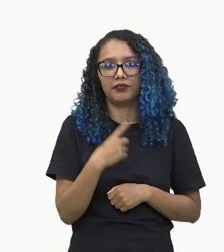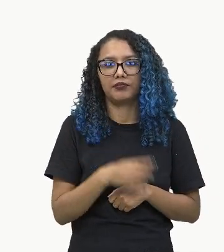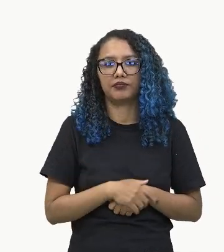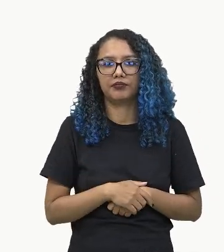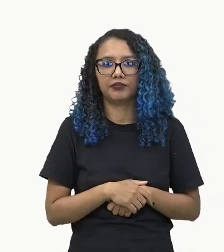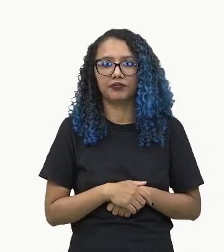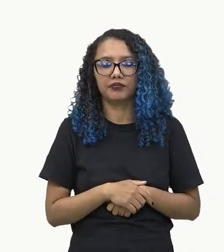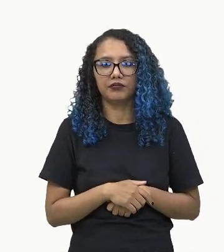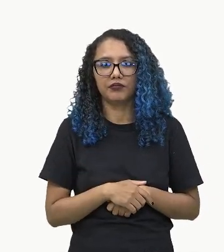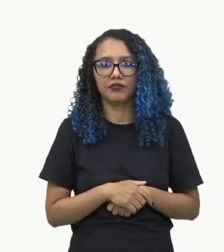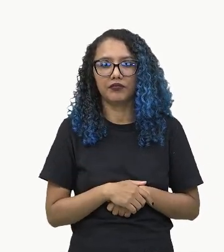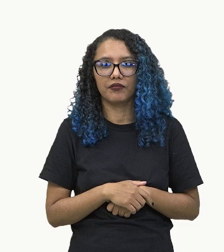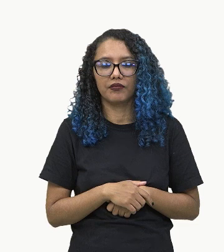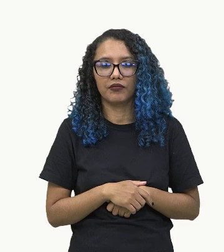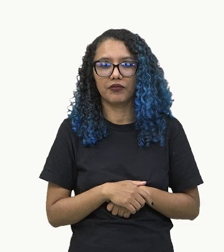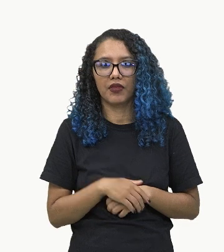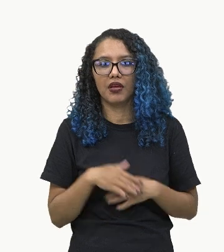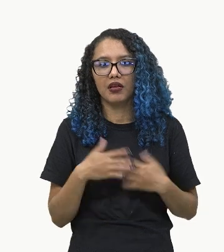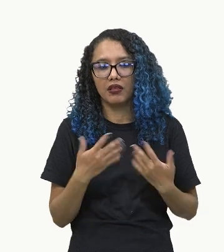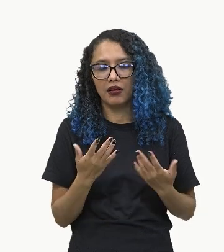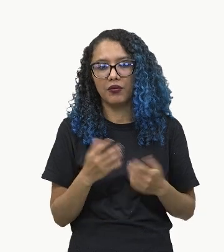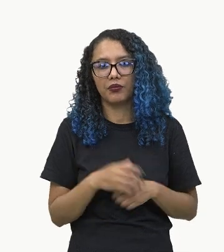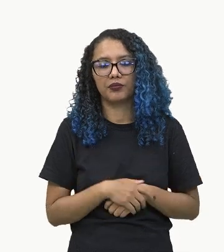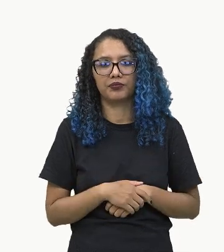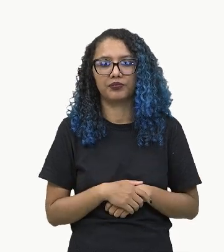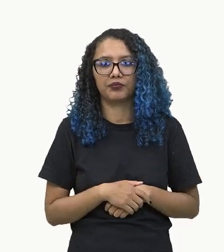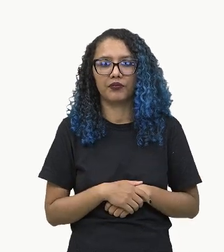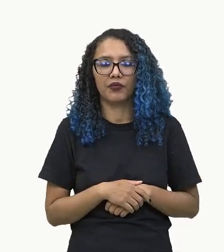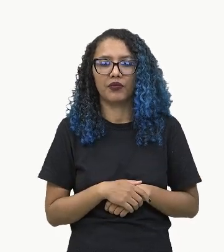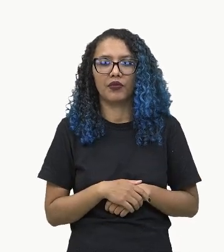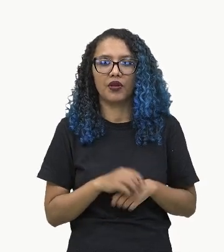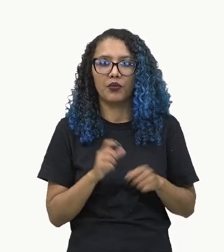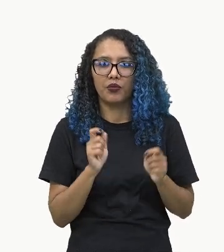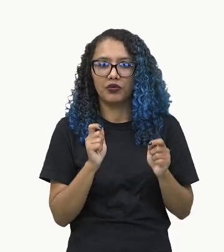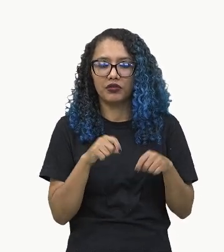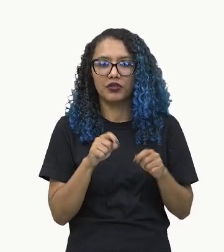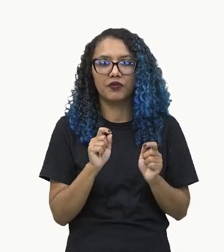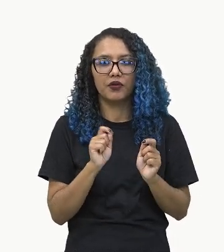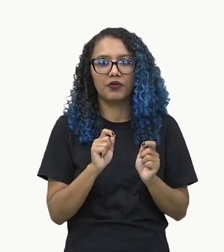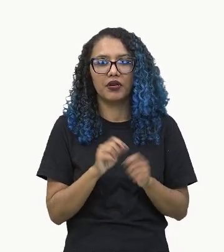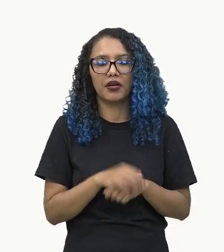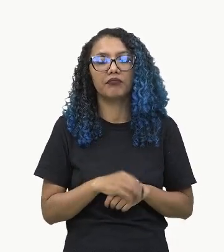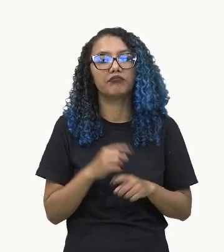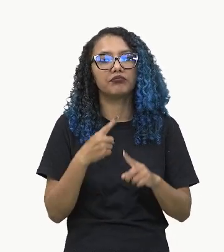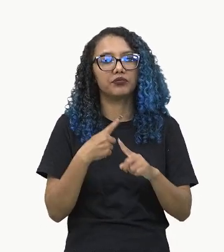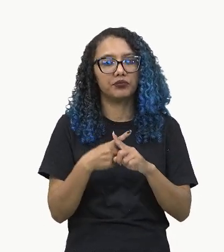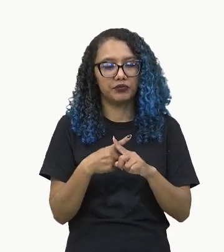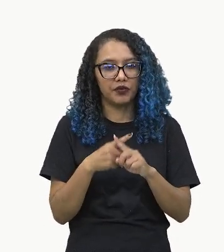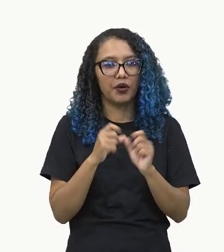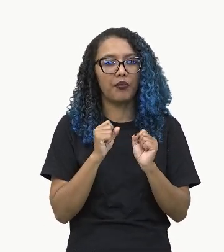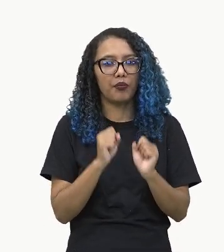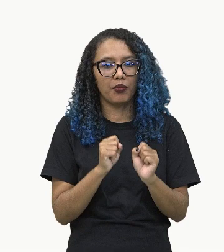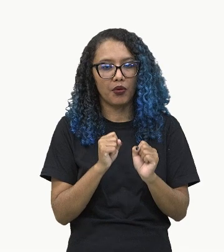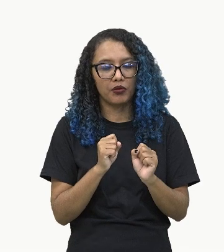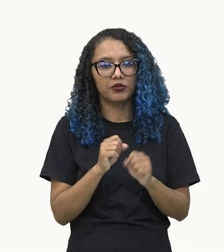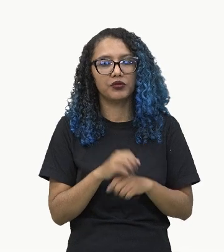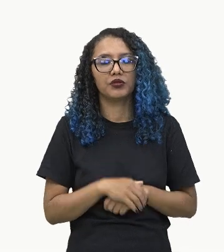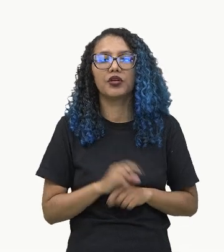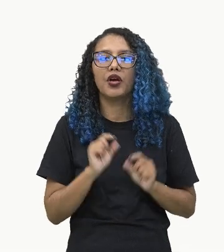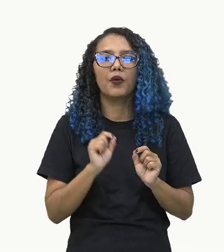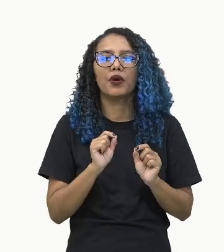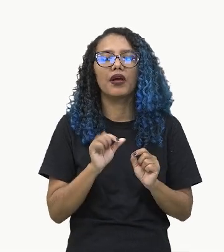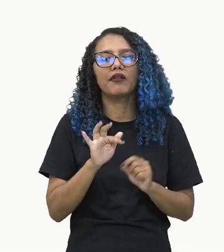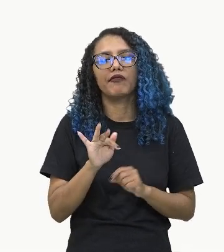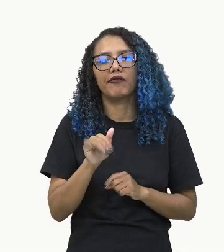e desses dois quadrados, então, a gente pode fazer, né, na forma de multiplicação, fazendo a nossa fatoração